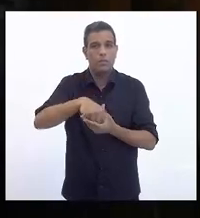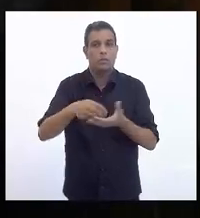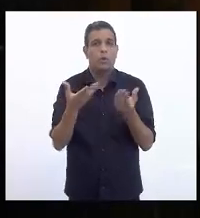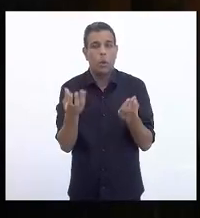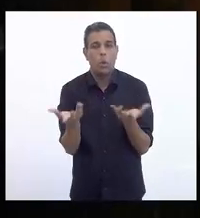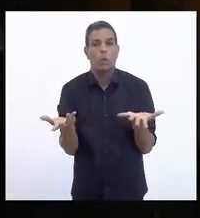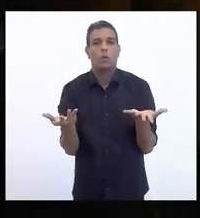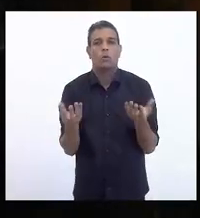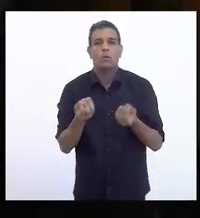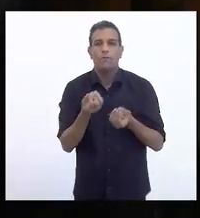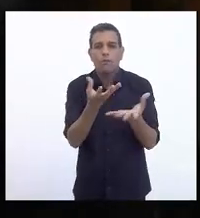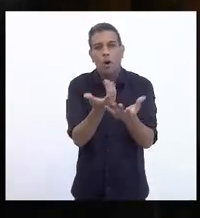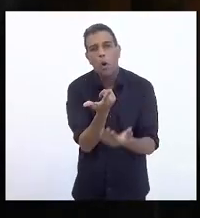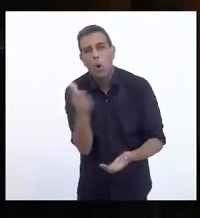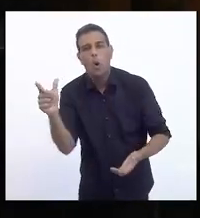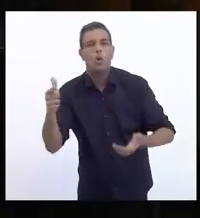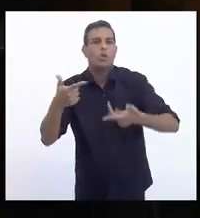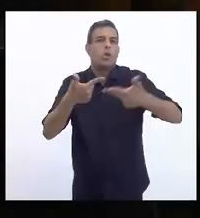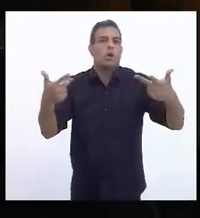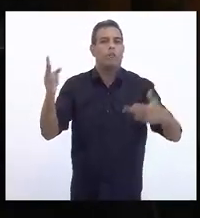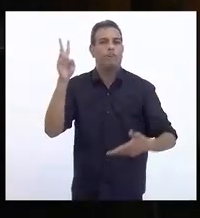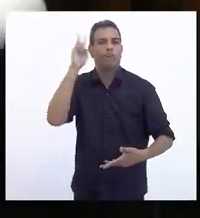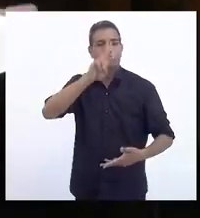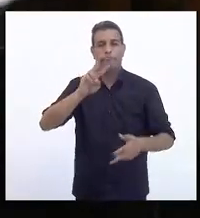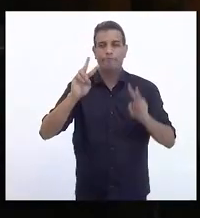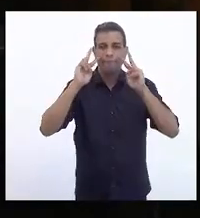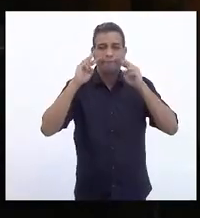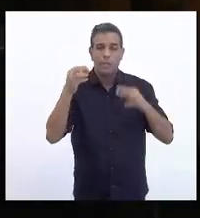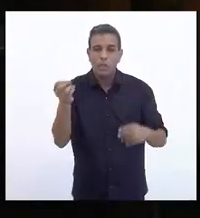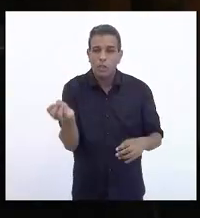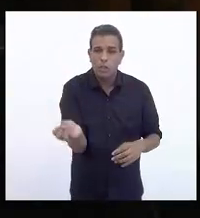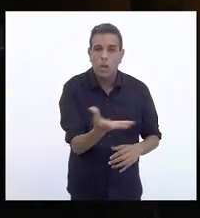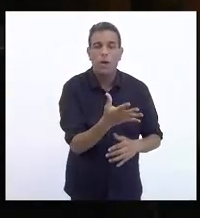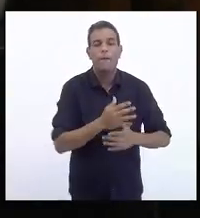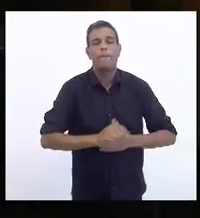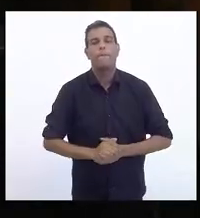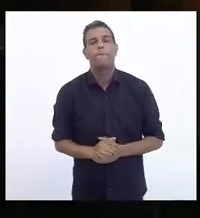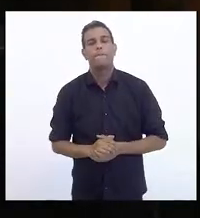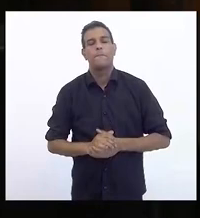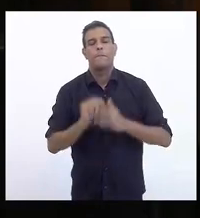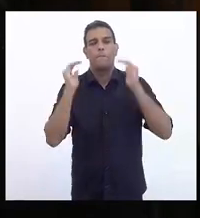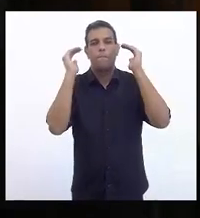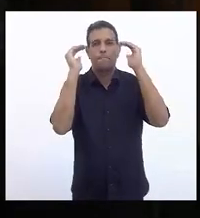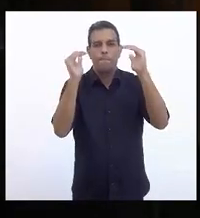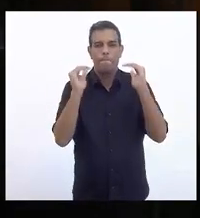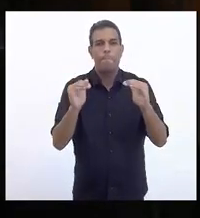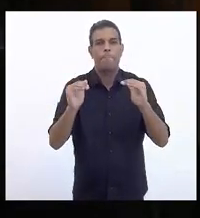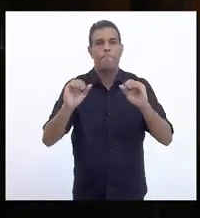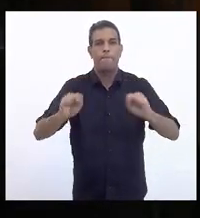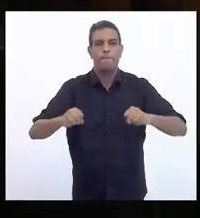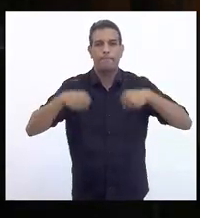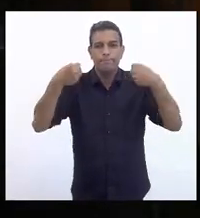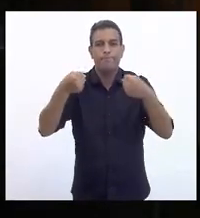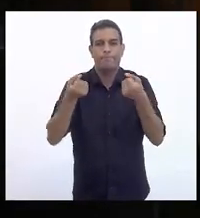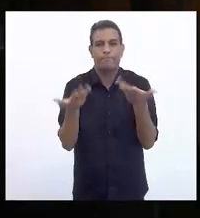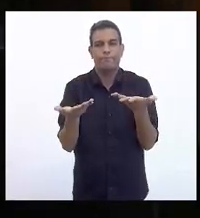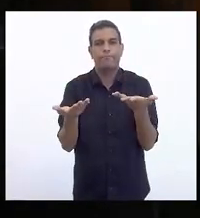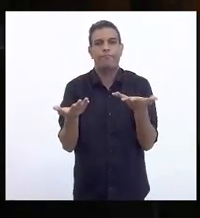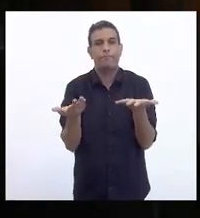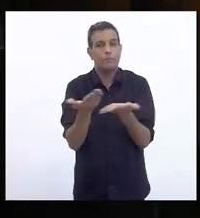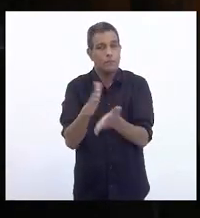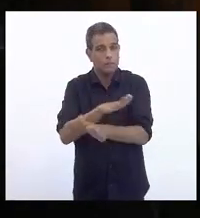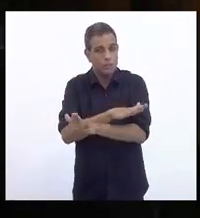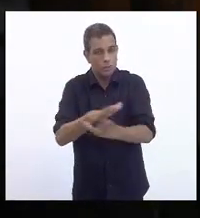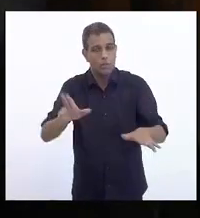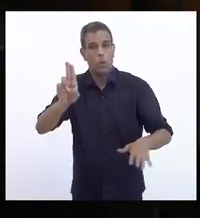não vou admitir que se conte uma outra história, que se produza uma narrativa ficcional para defender isso aqui. Estamos acabando